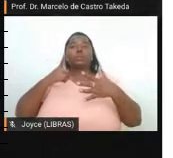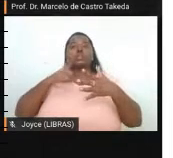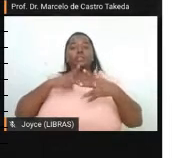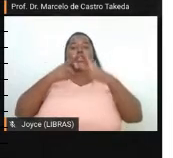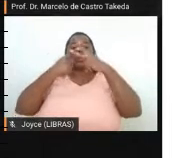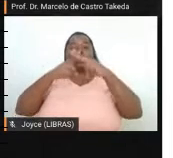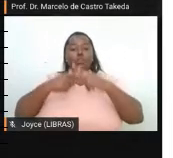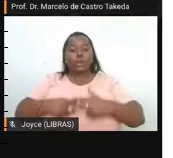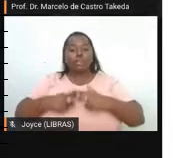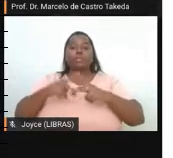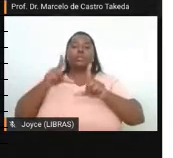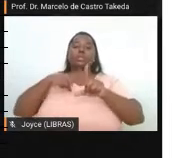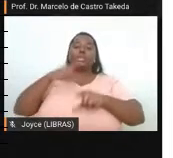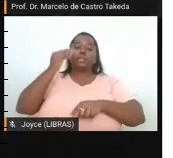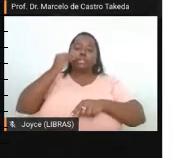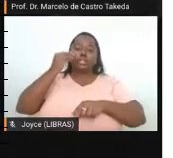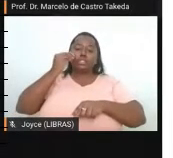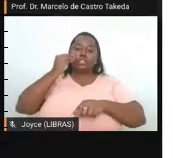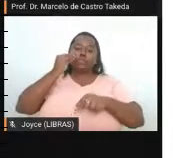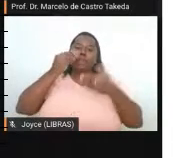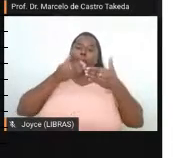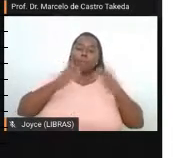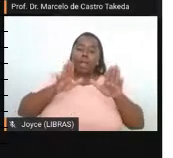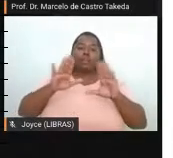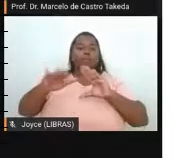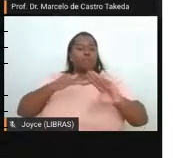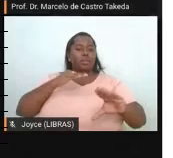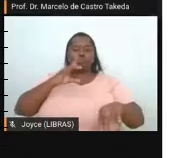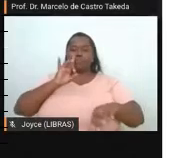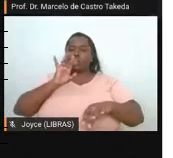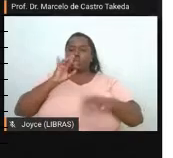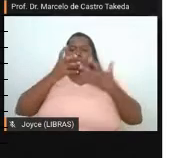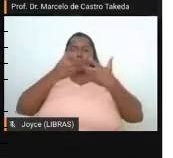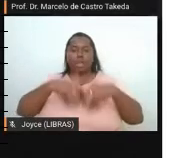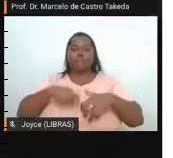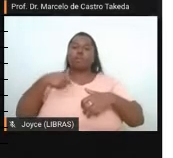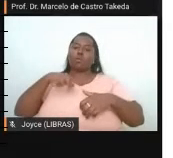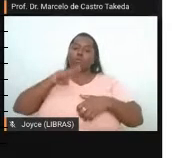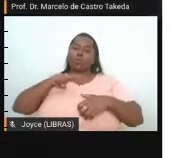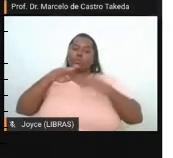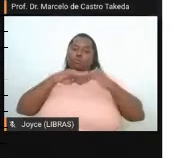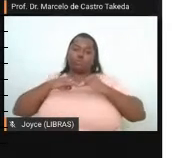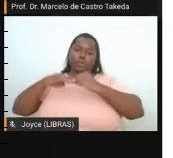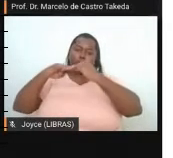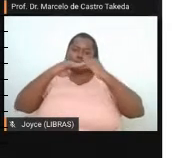abertas enviadas automaticamente, aquilo que eu uso como padrão.